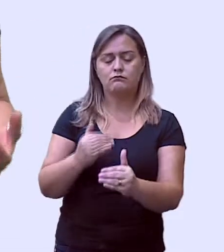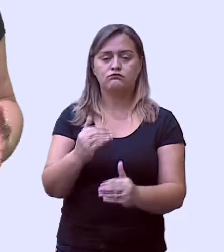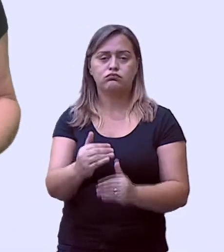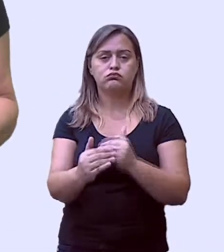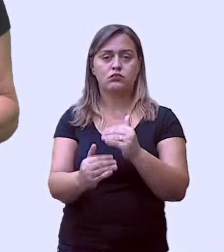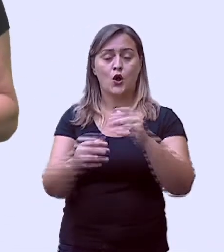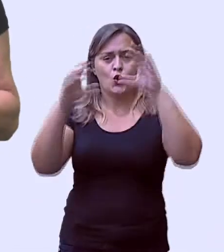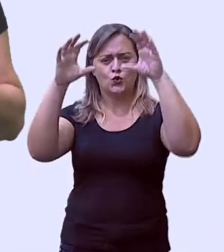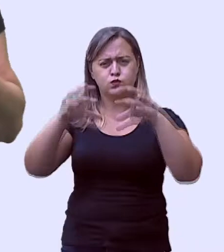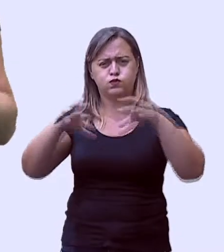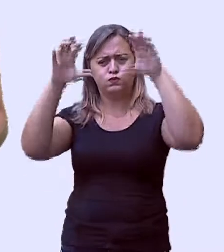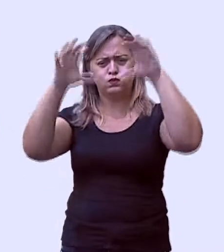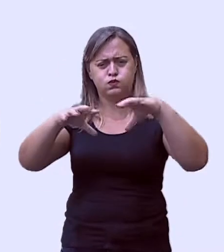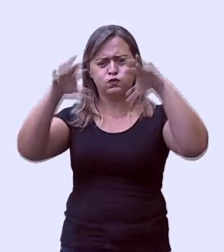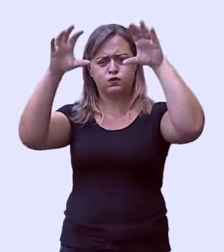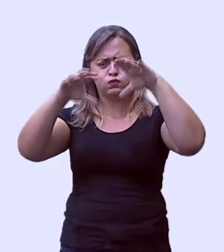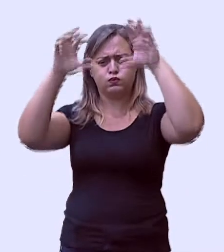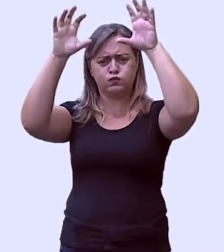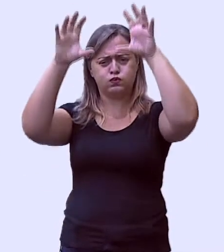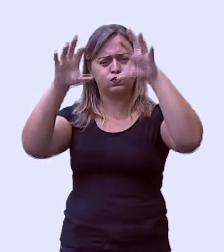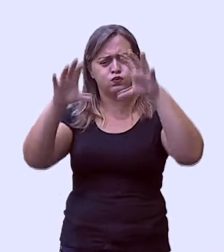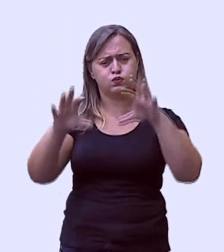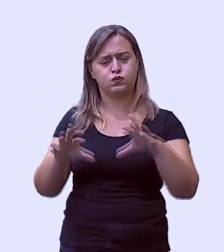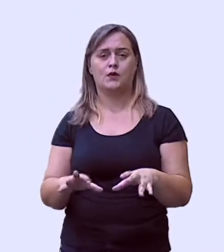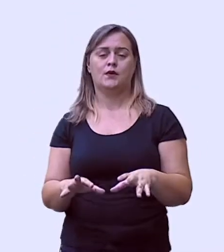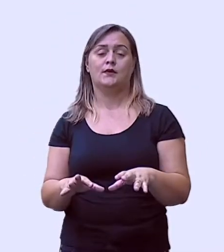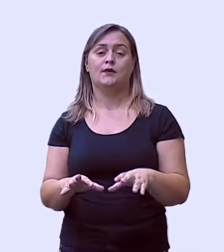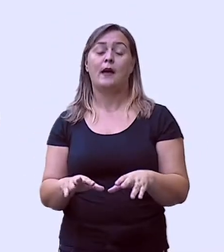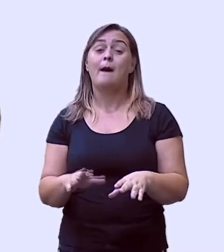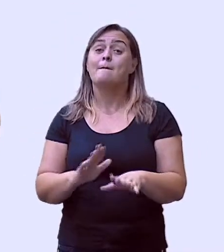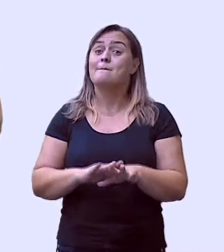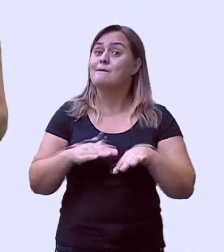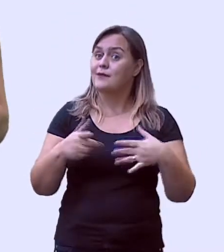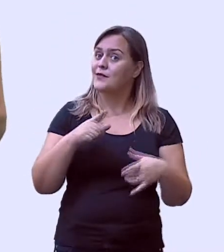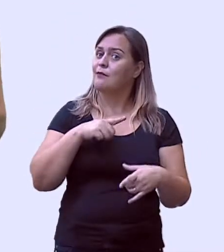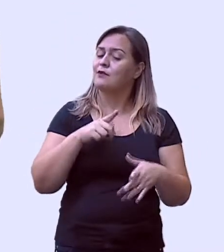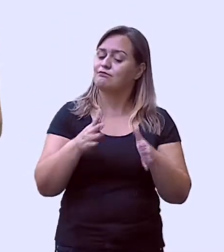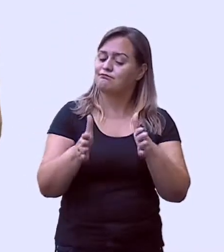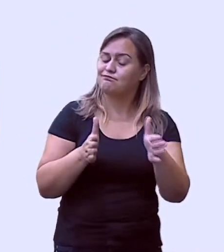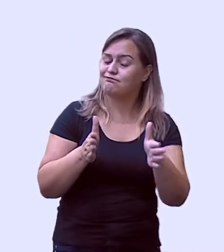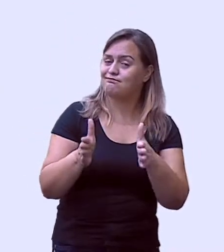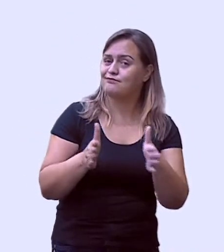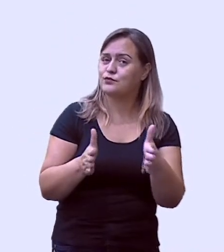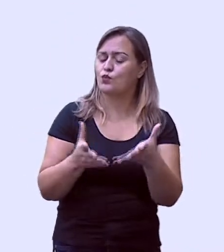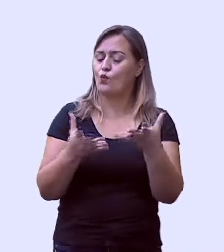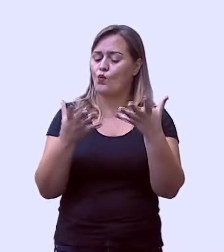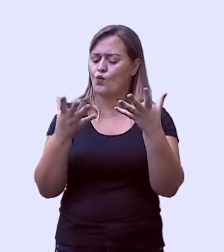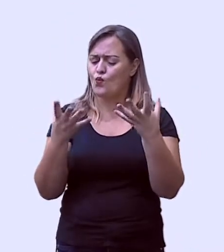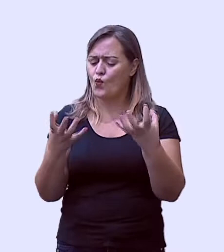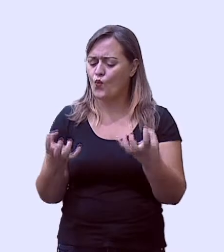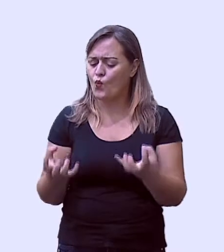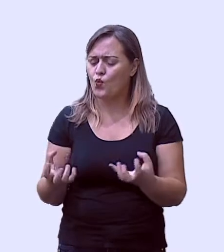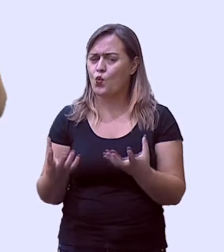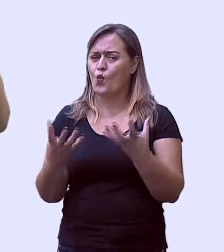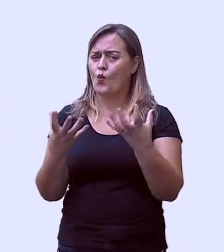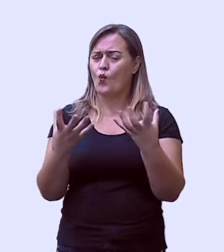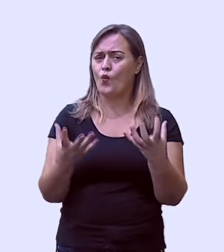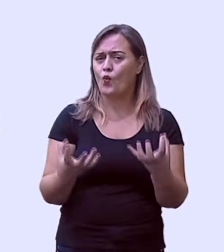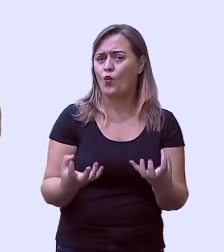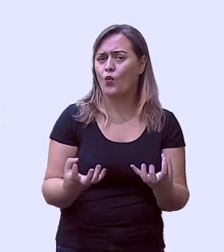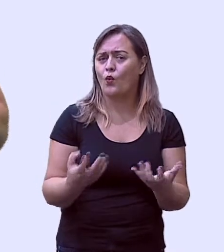mas a gente também vai ter muita seca. Então, as próprias espécies começam a guardar,